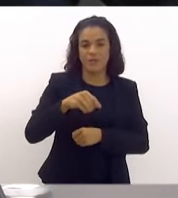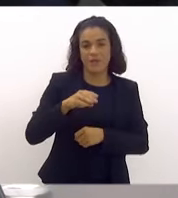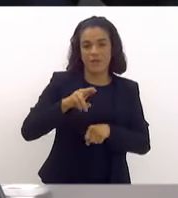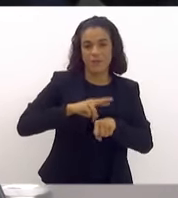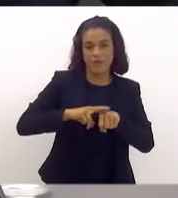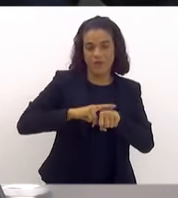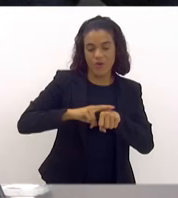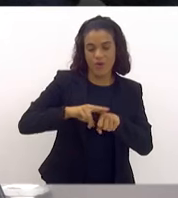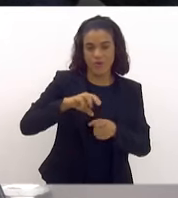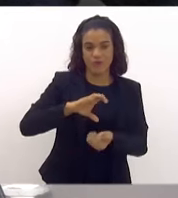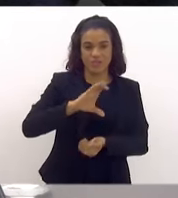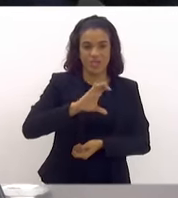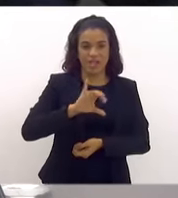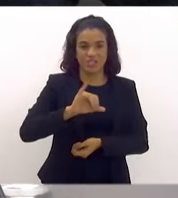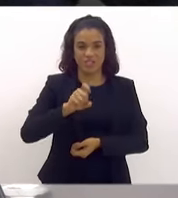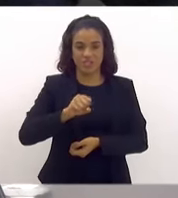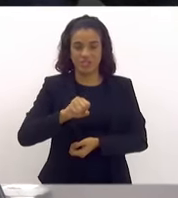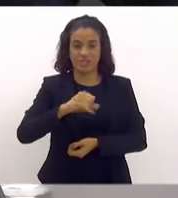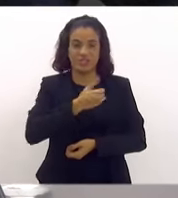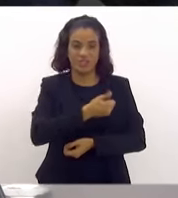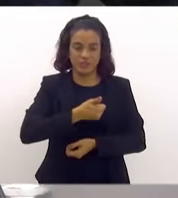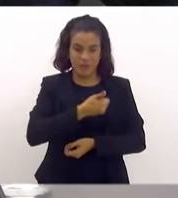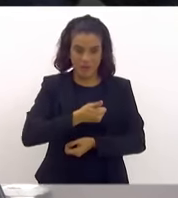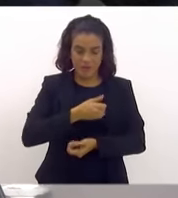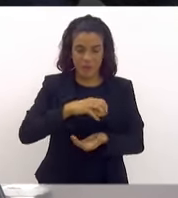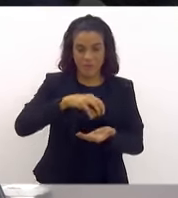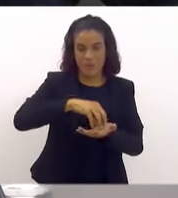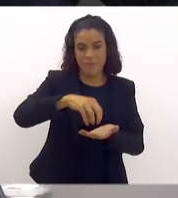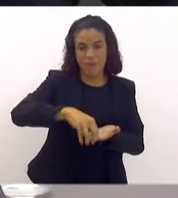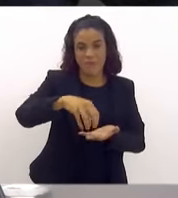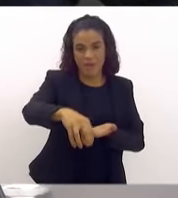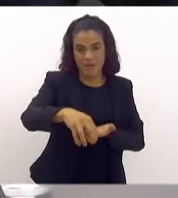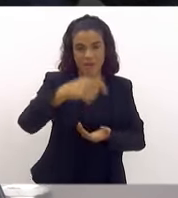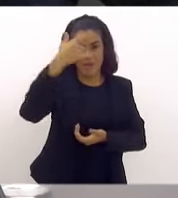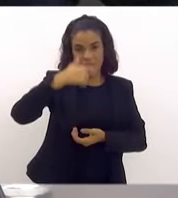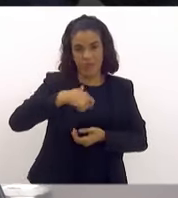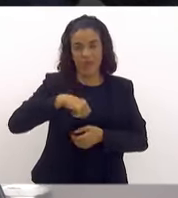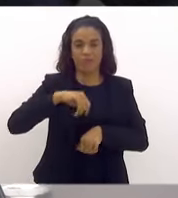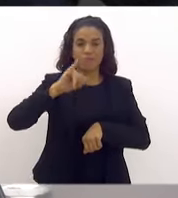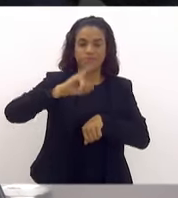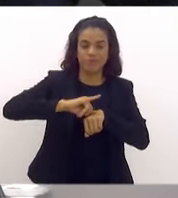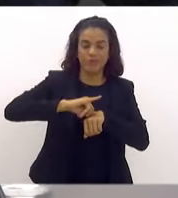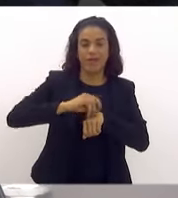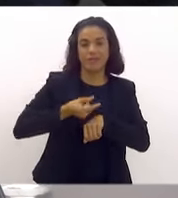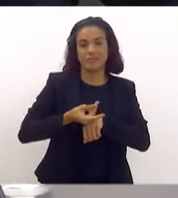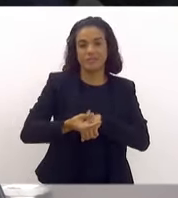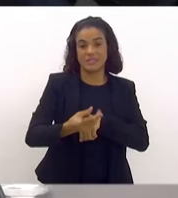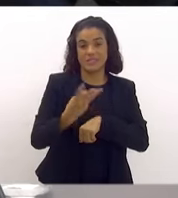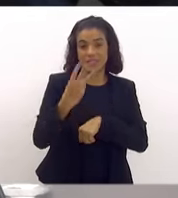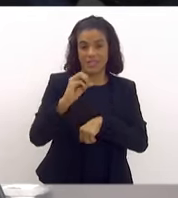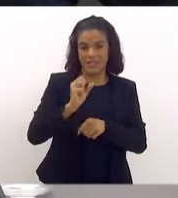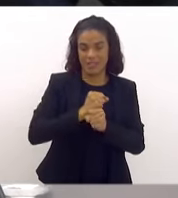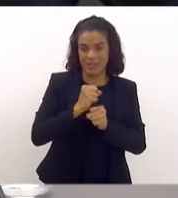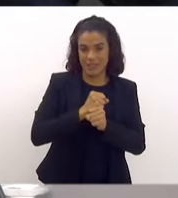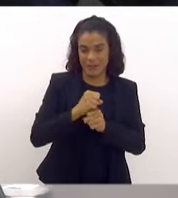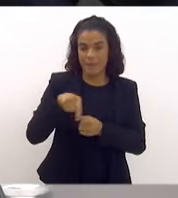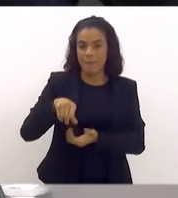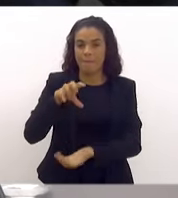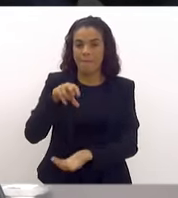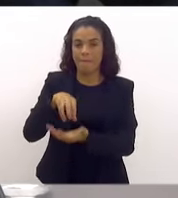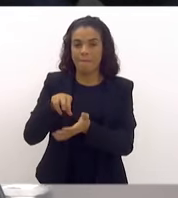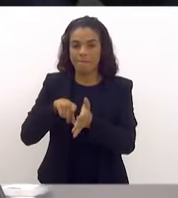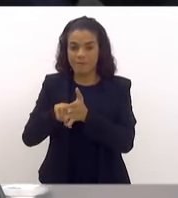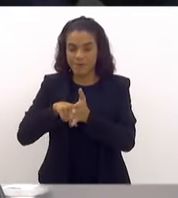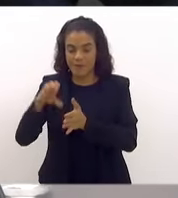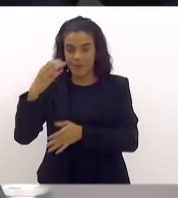Caxias e São João de Miriti que é onde eu tenho titularidade há mais de 20 anos temos o núcleo de investigação de